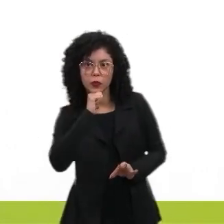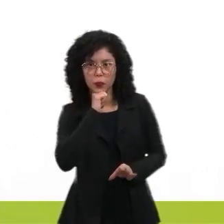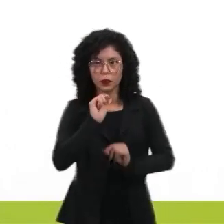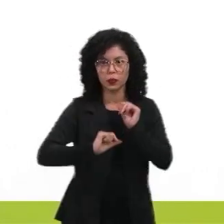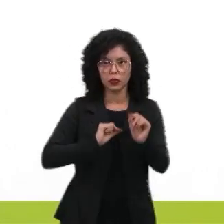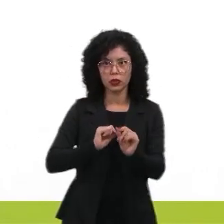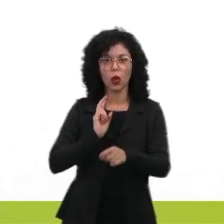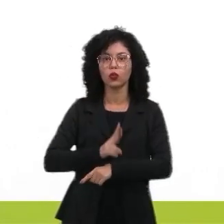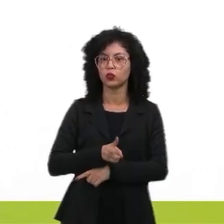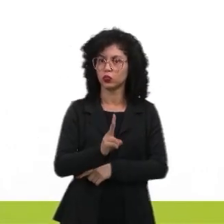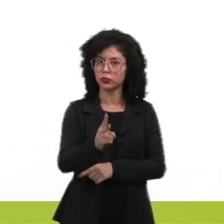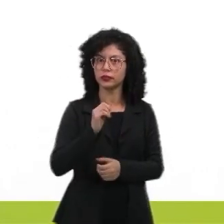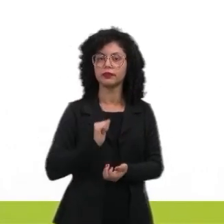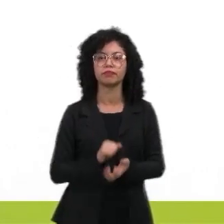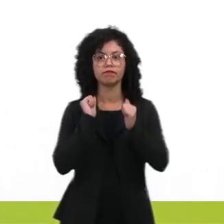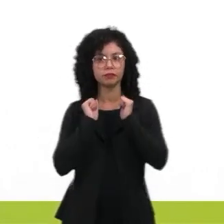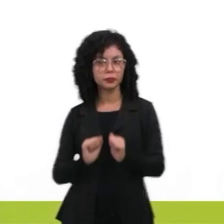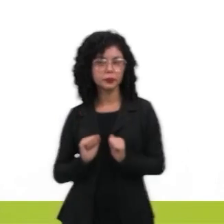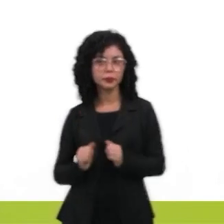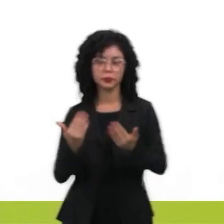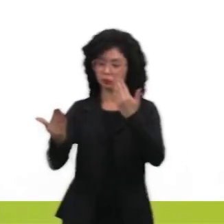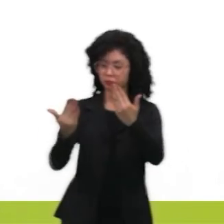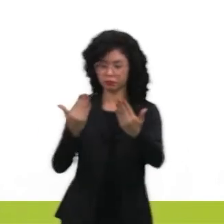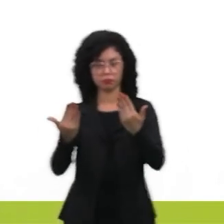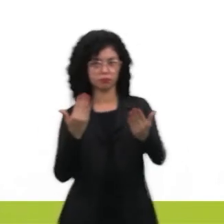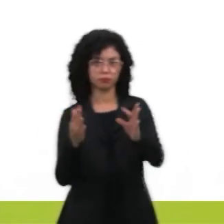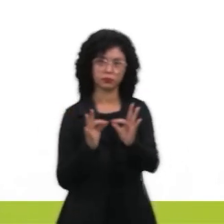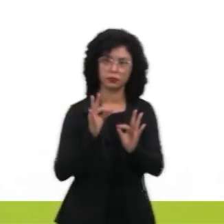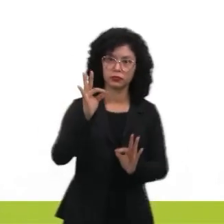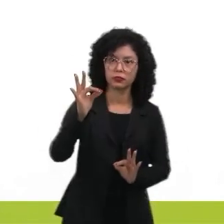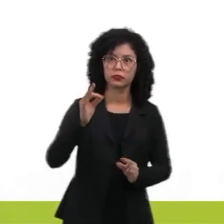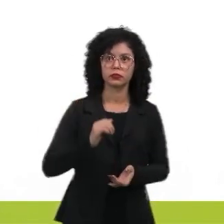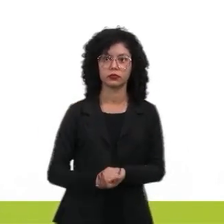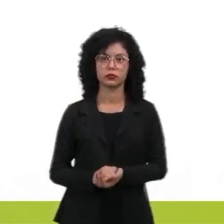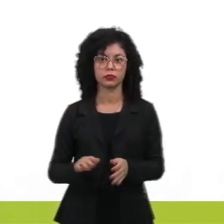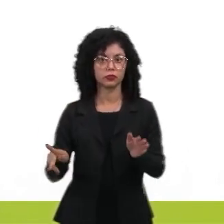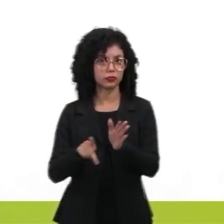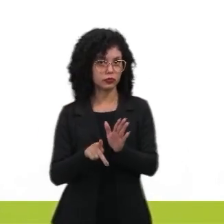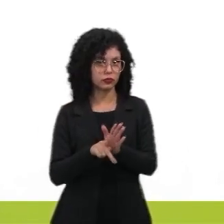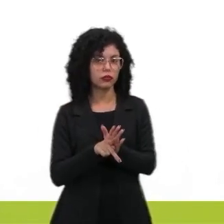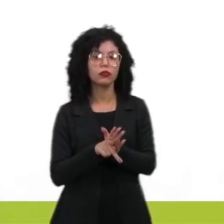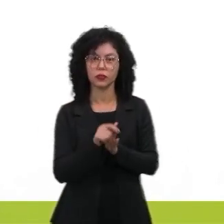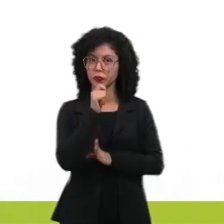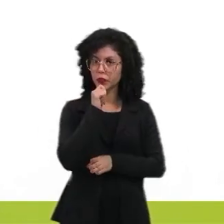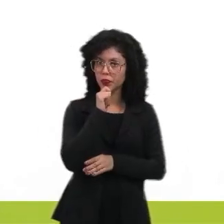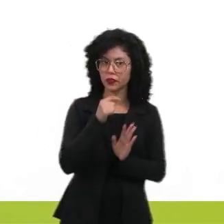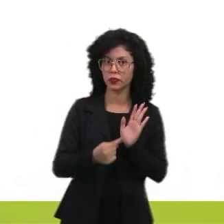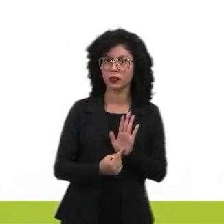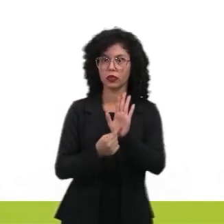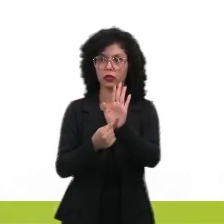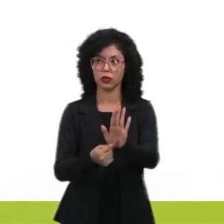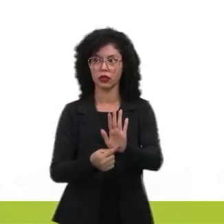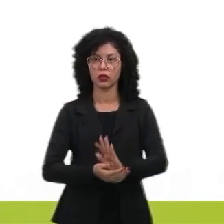uma constante que nos permite comparar as medidas de uma situação real com a sua